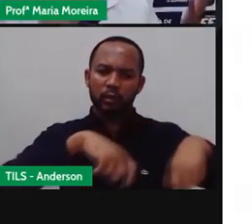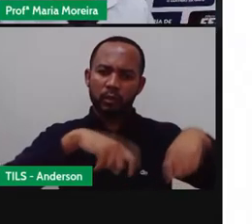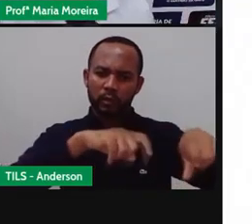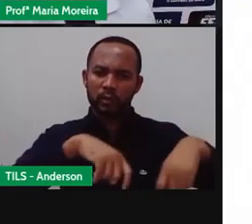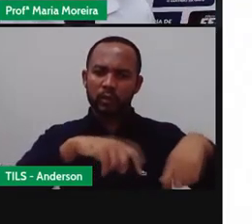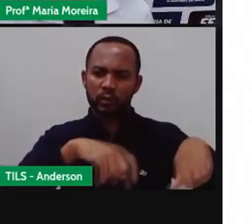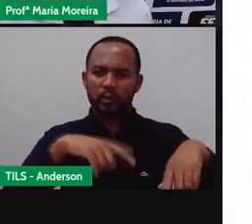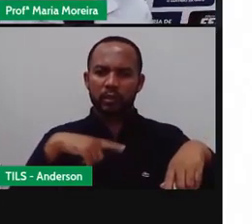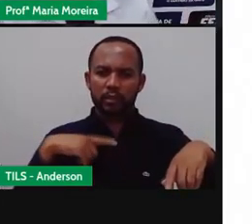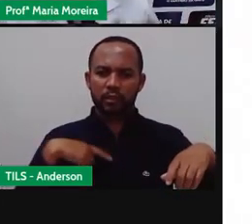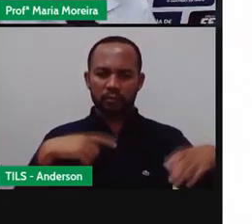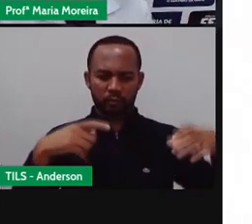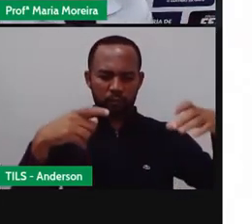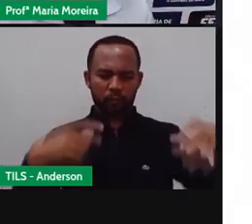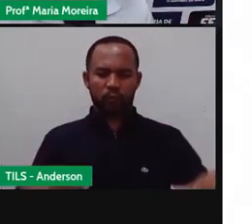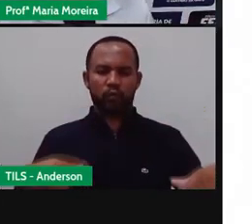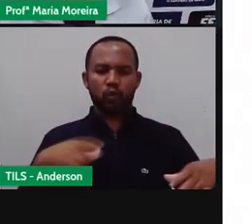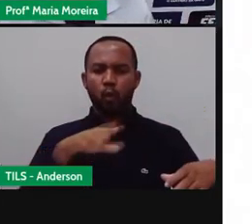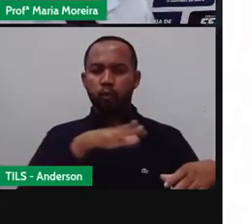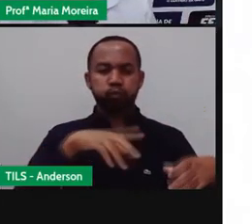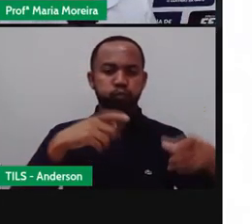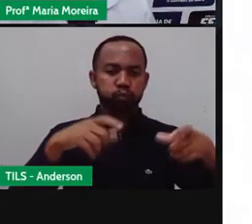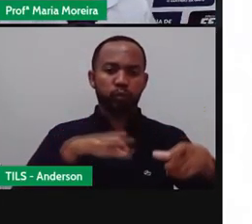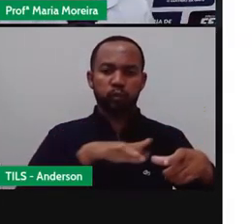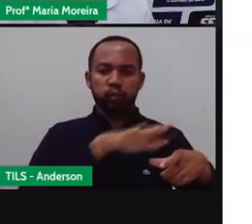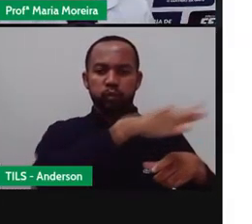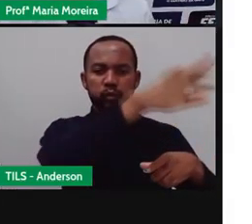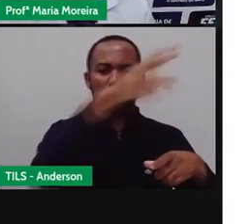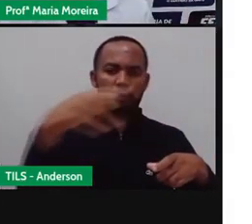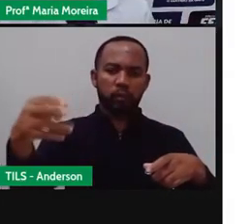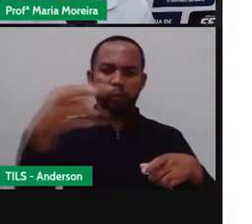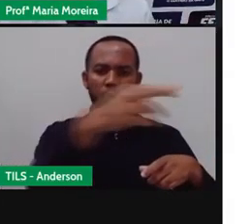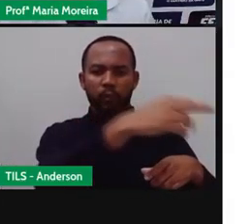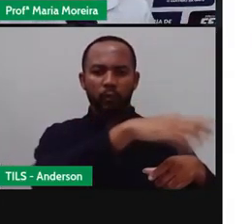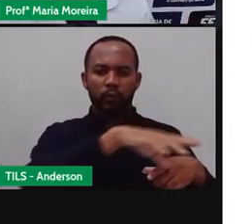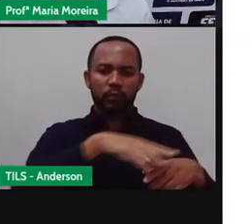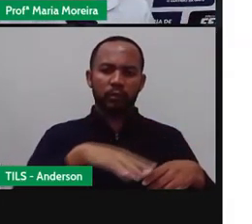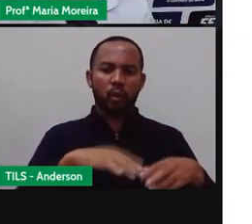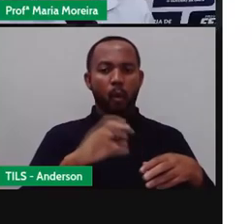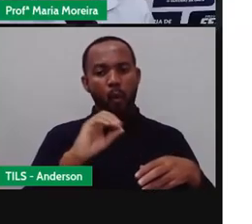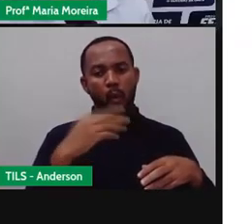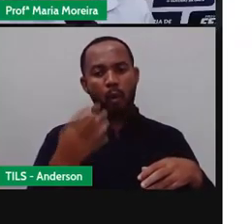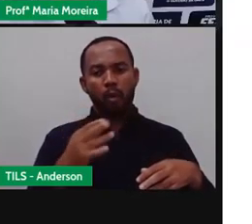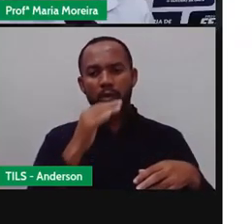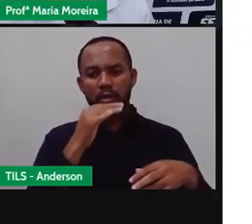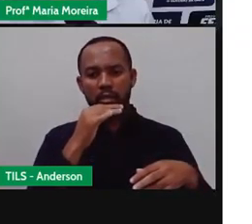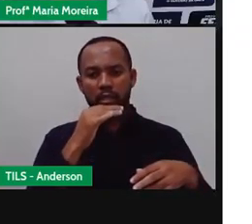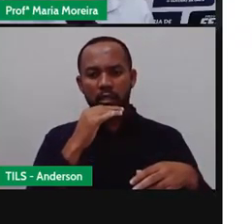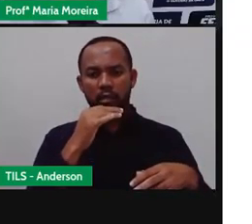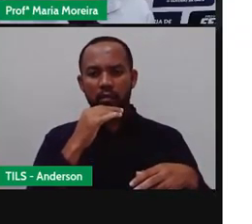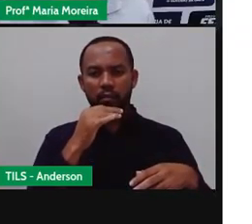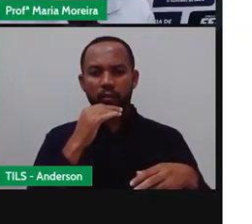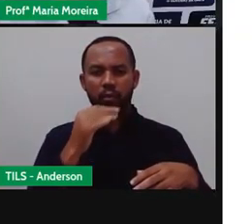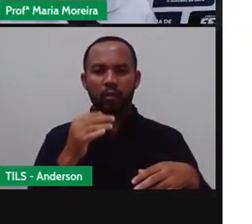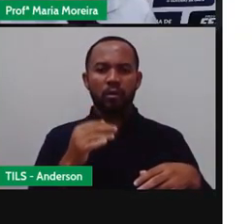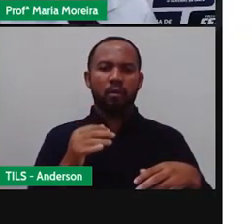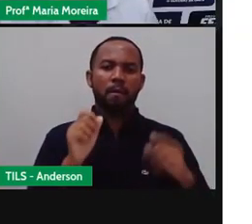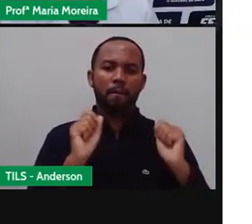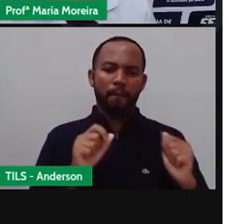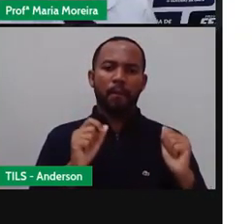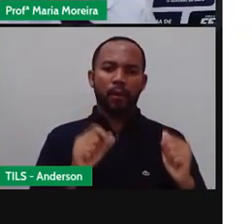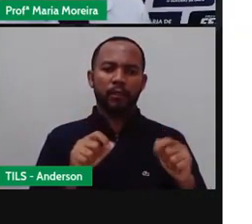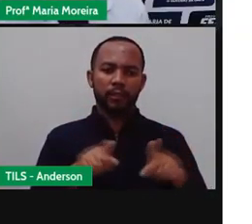pode atacar uma planta ou uma plantação, ou prejudicando o quê? O desenvolvimento e chegando até a